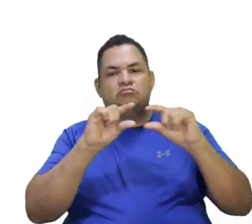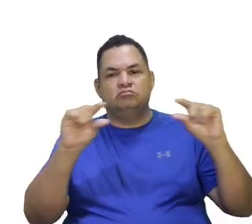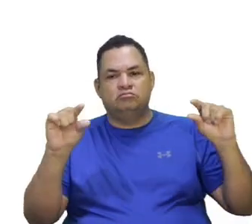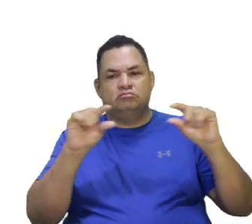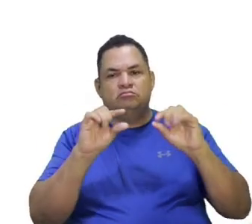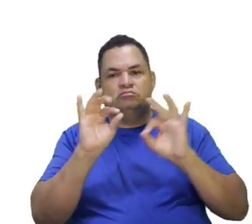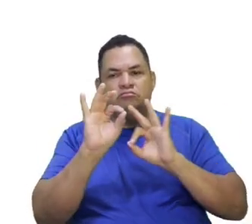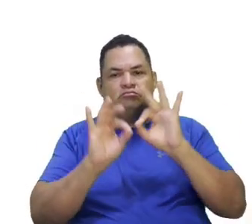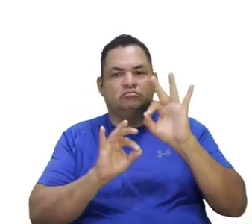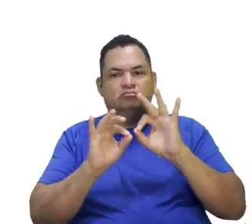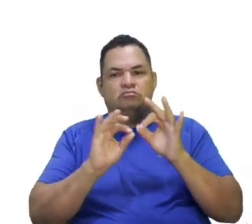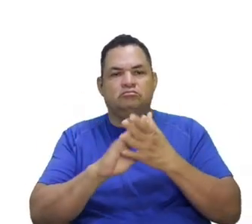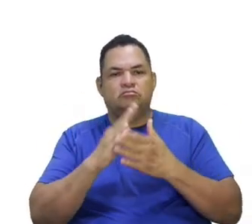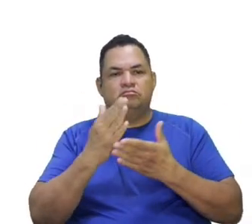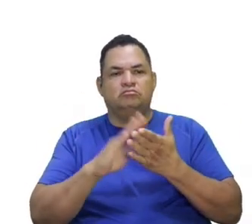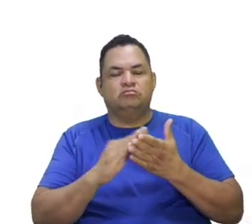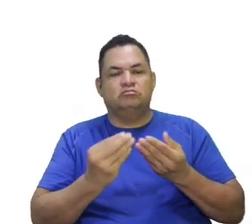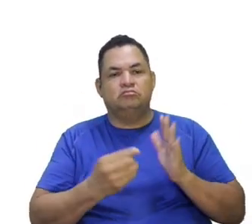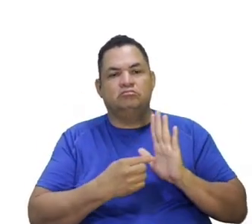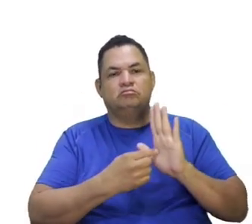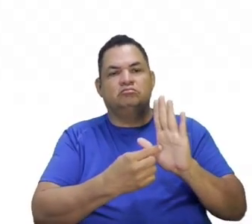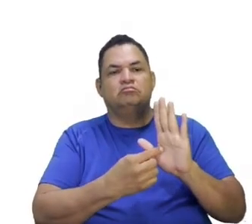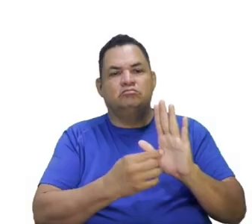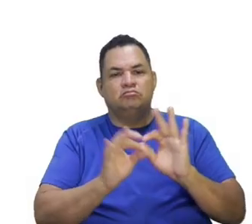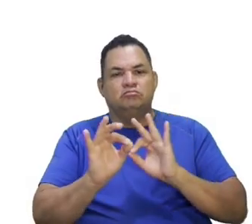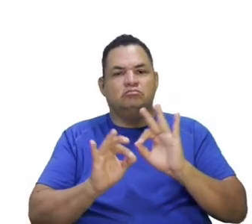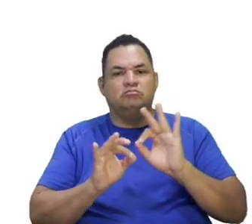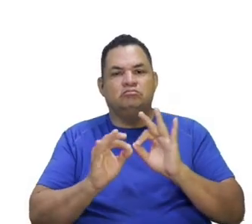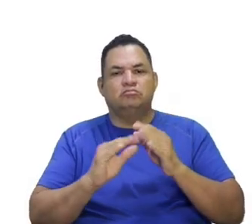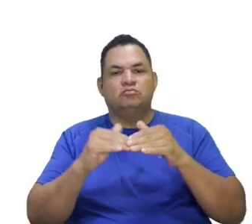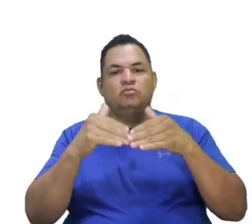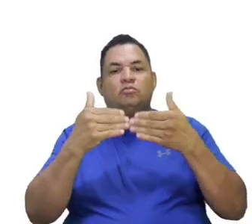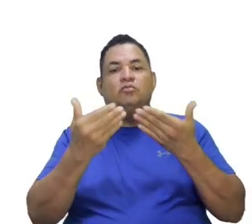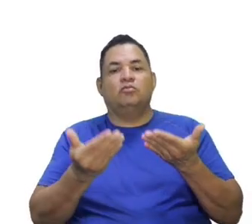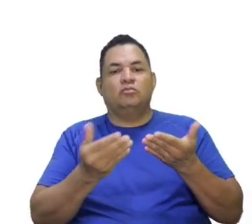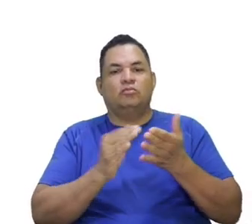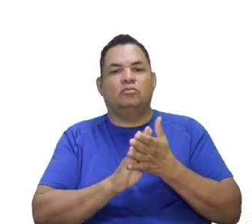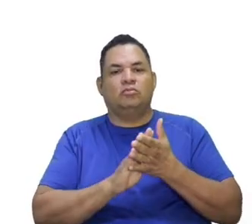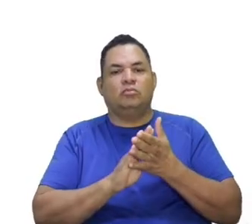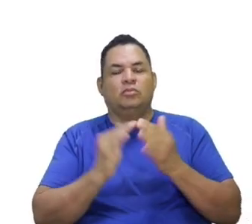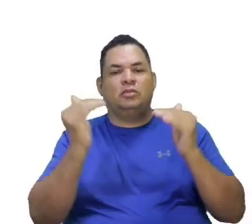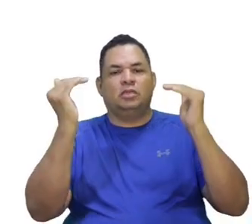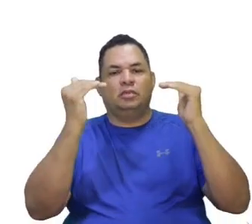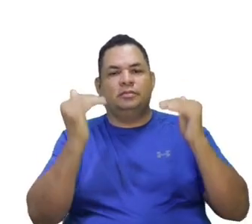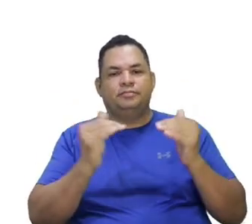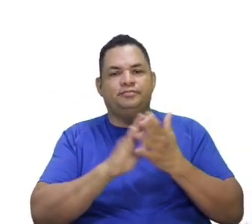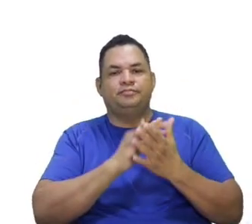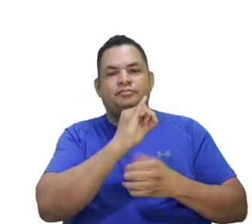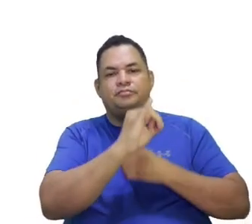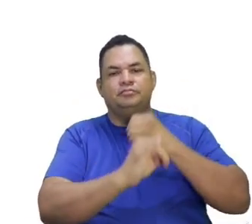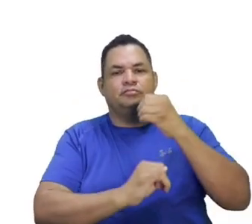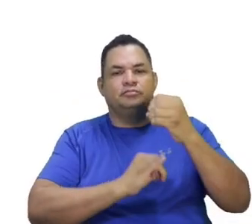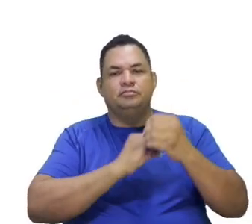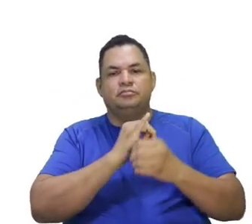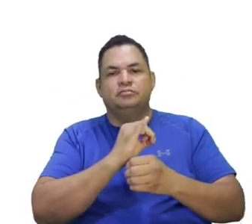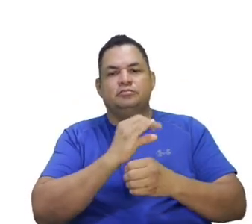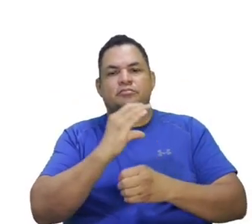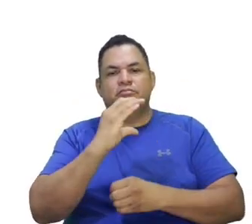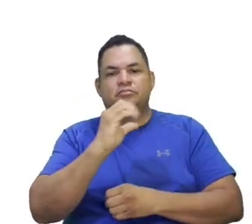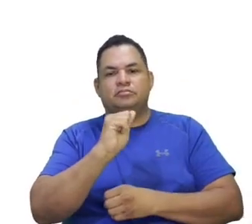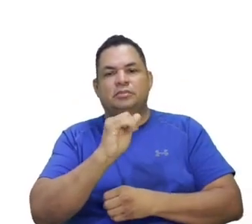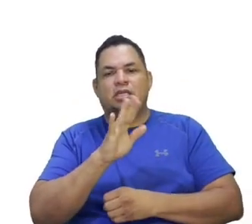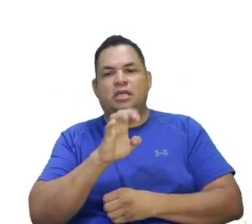as configurações eletrônicas fornecidas a seguir, qual delas corresponde à do íon cátion